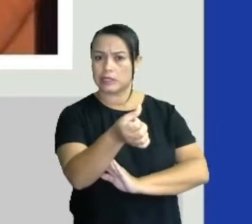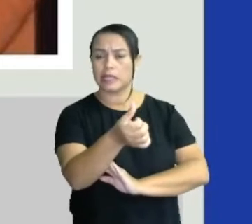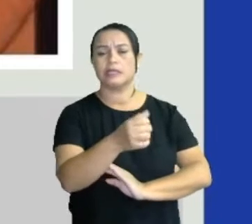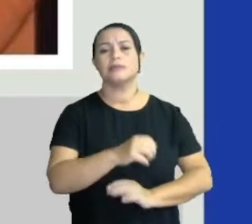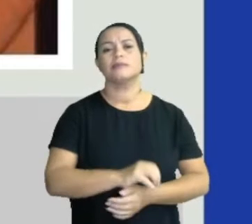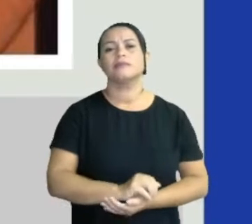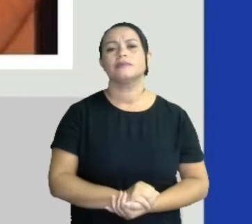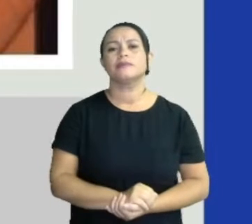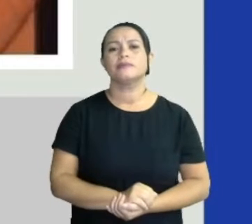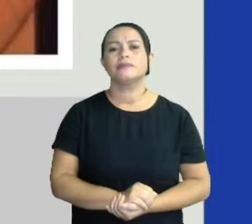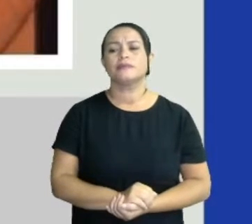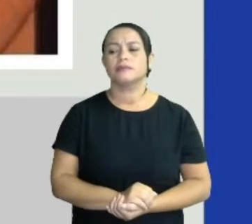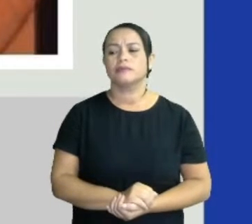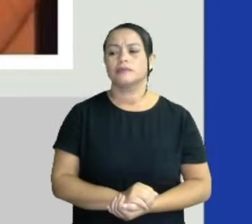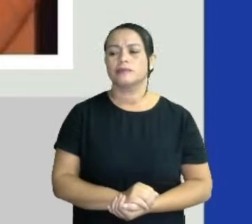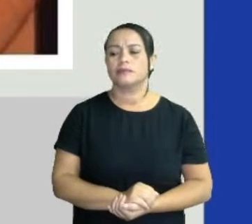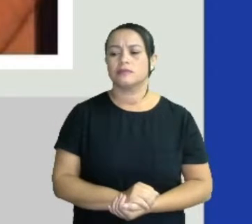XVI,